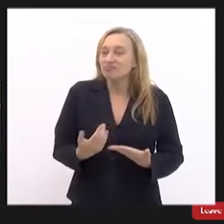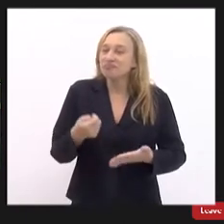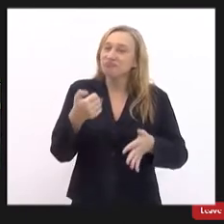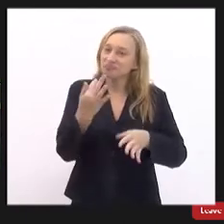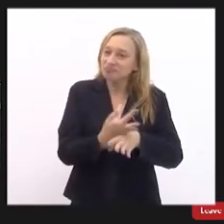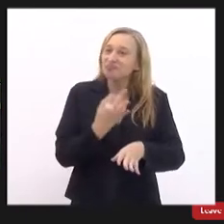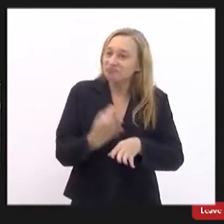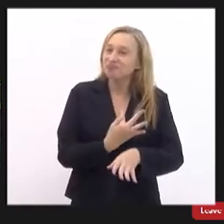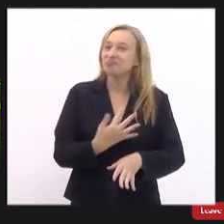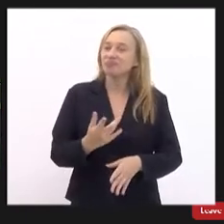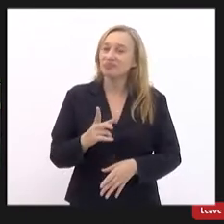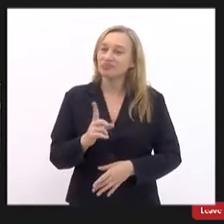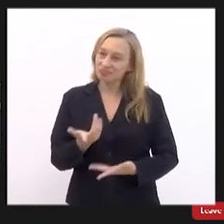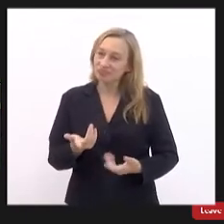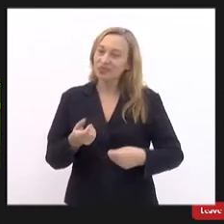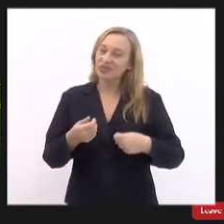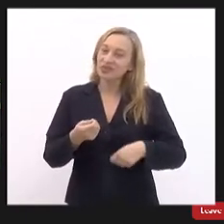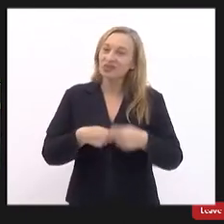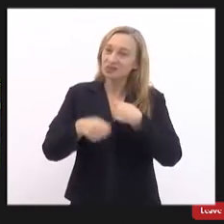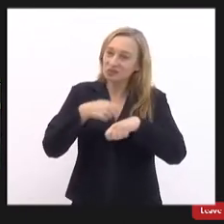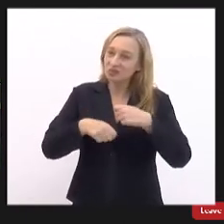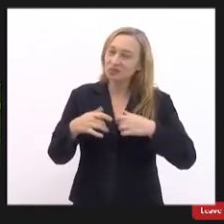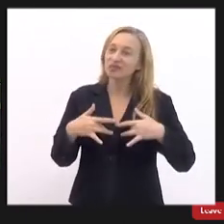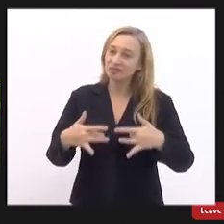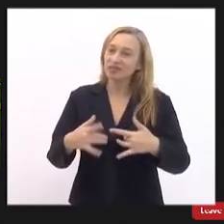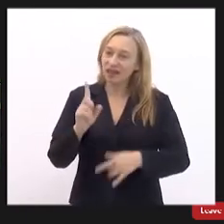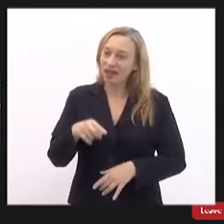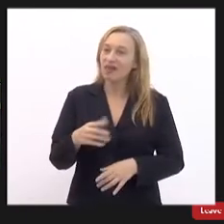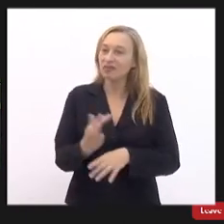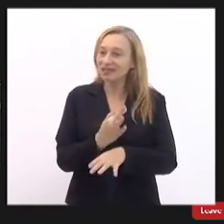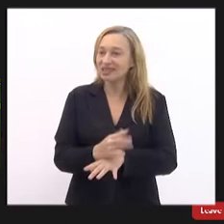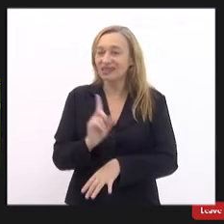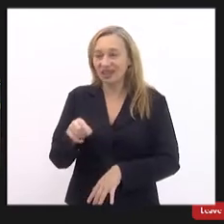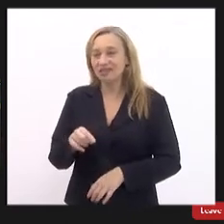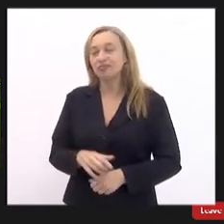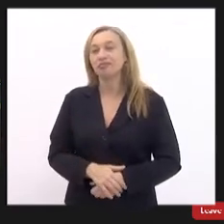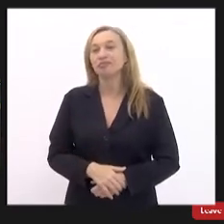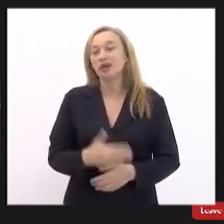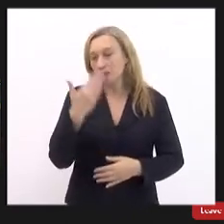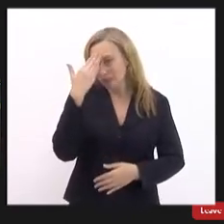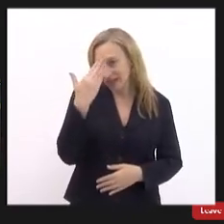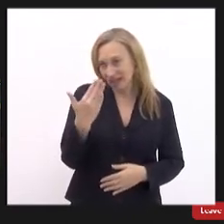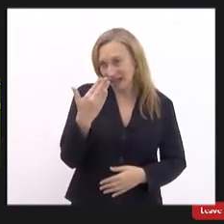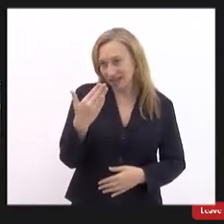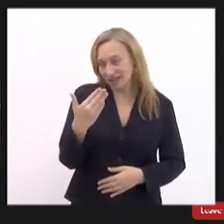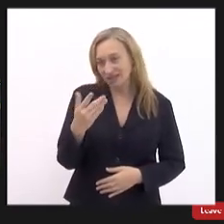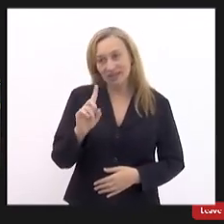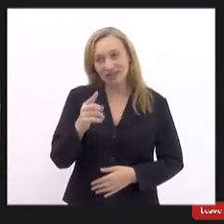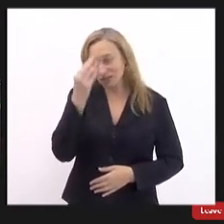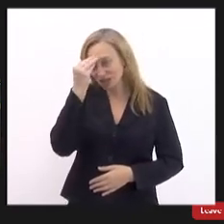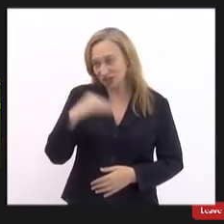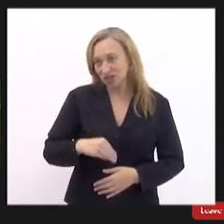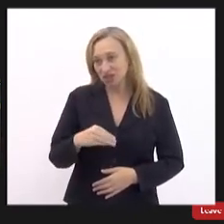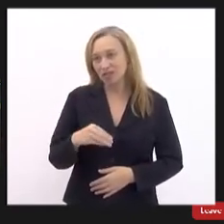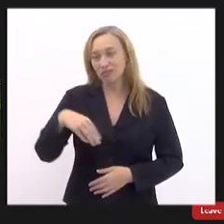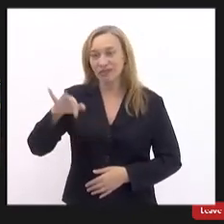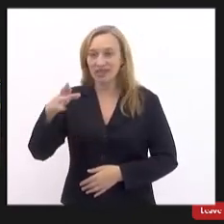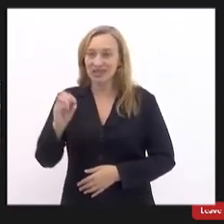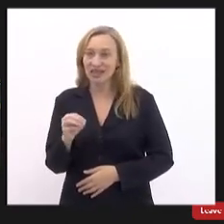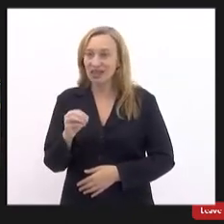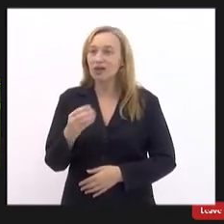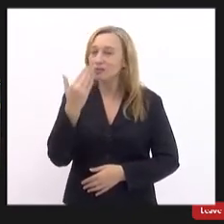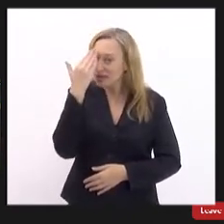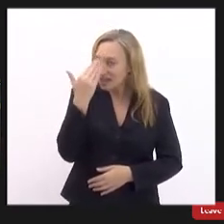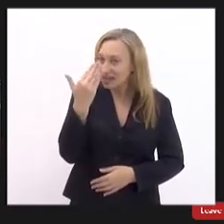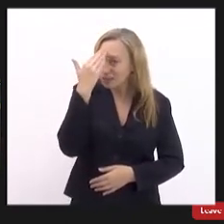resistência. Porque uma economia solidária está sendo a resistência. Tá? Muito obrigada por você não desistir, Marcelo. Muito obrigada mesmo